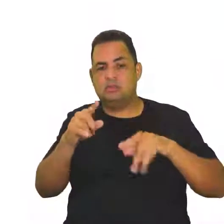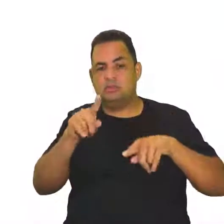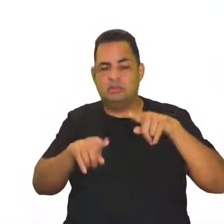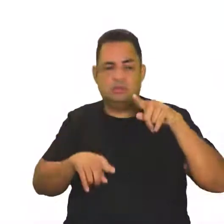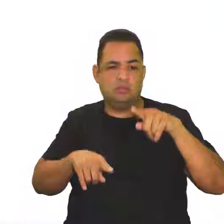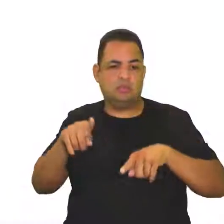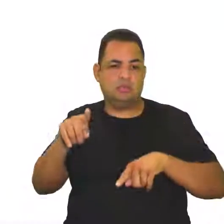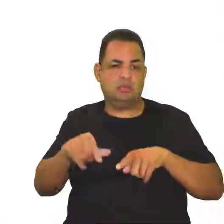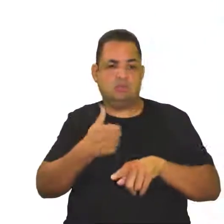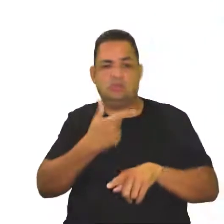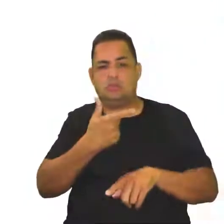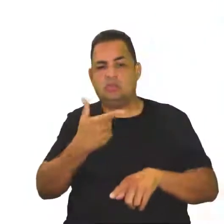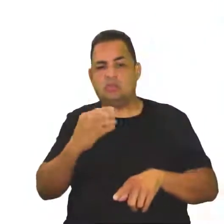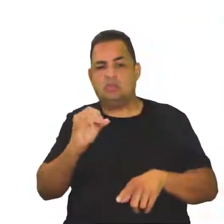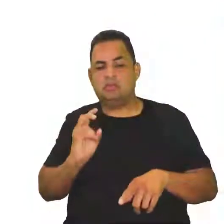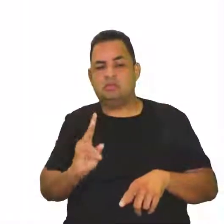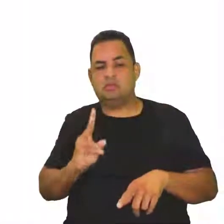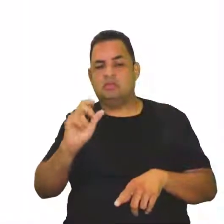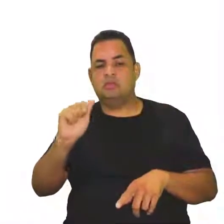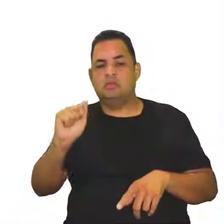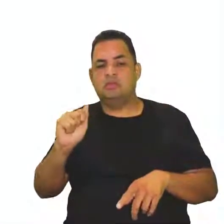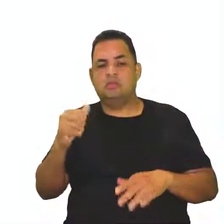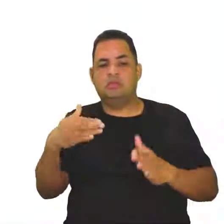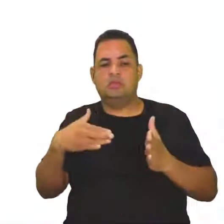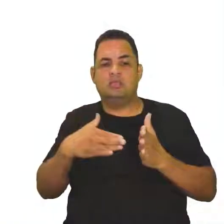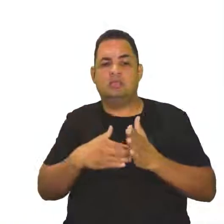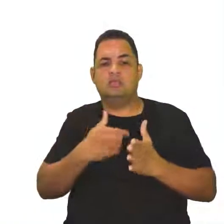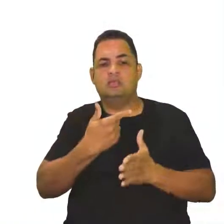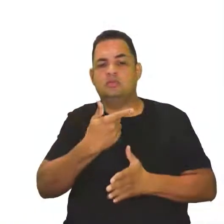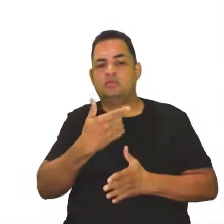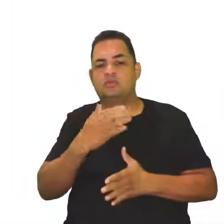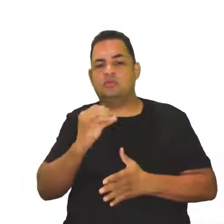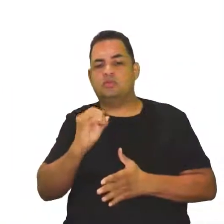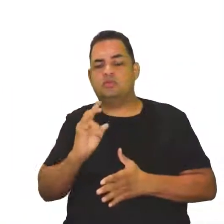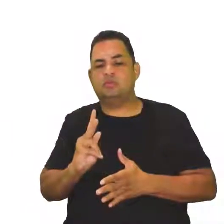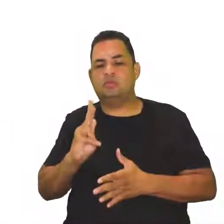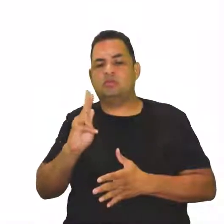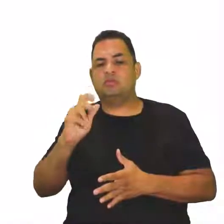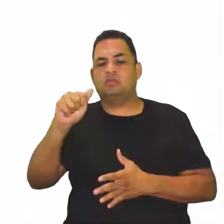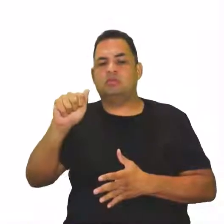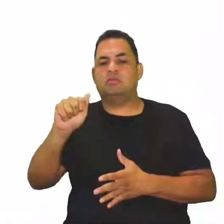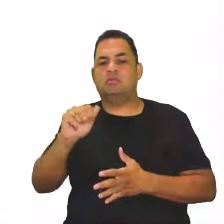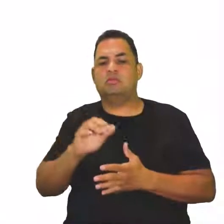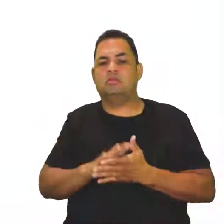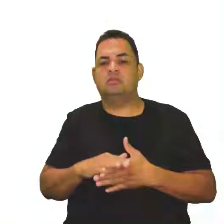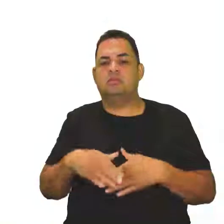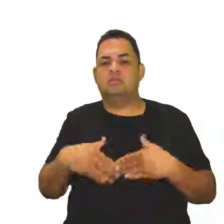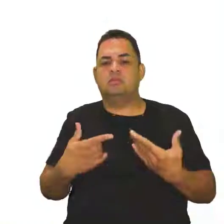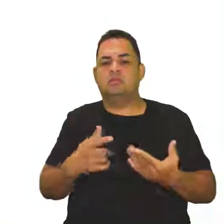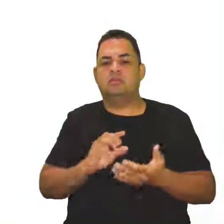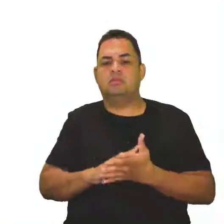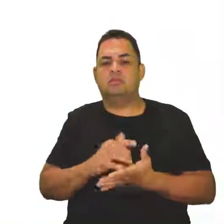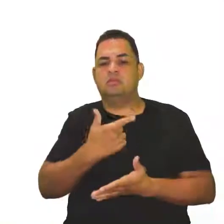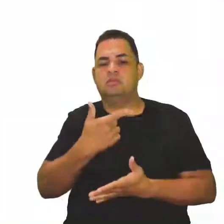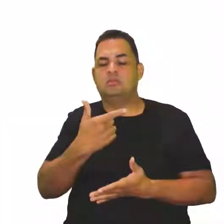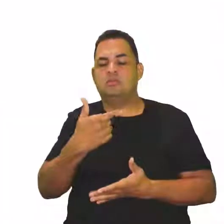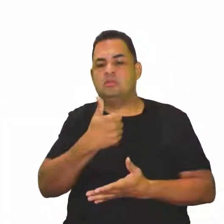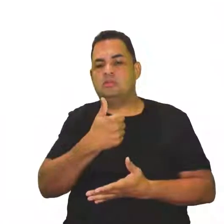entre 10 kA e 200 kA, ou 10.000 amperes